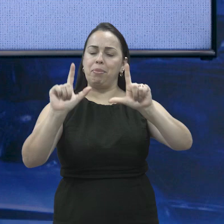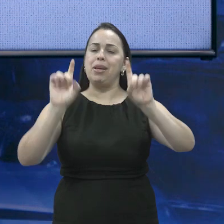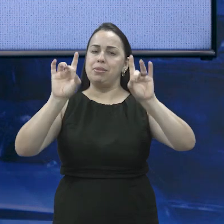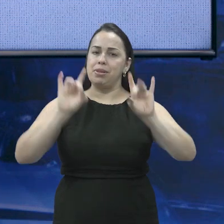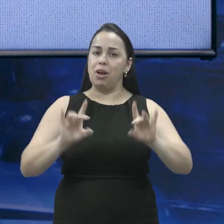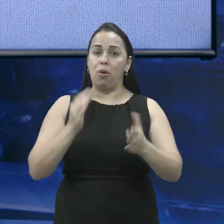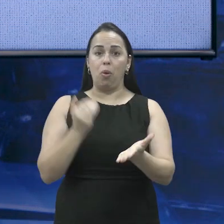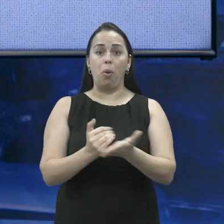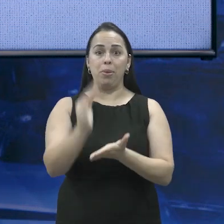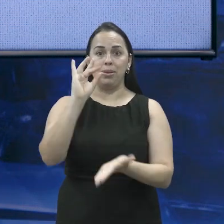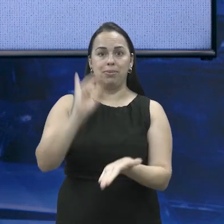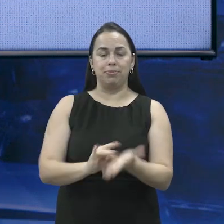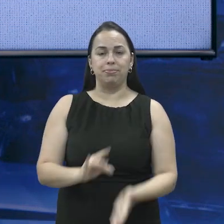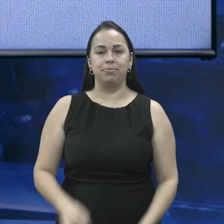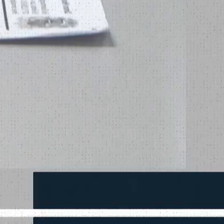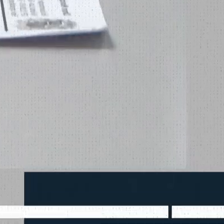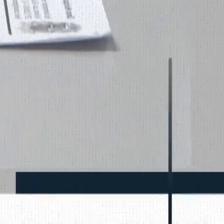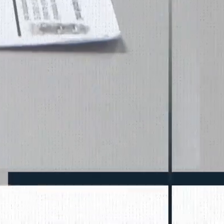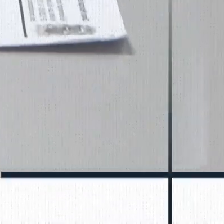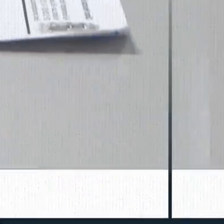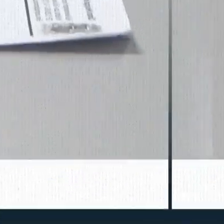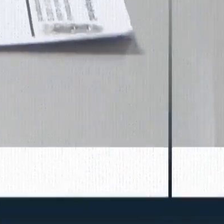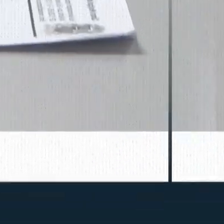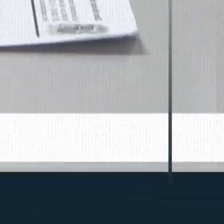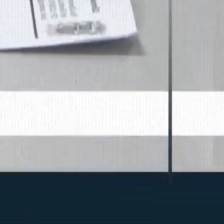Parlamentar Especial está no ar.